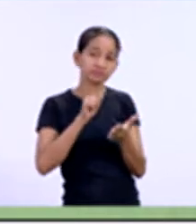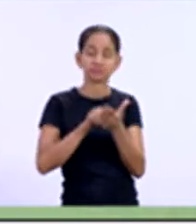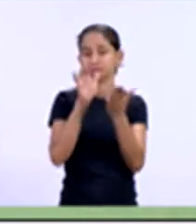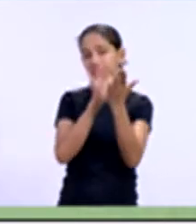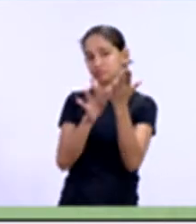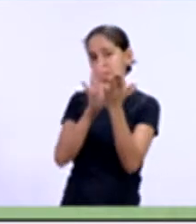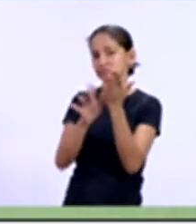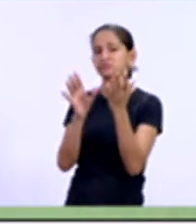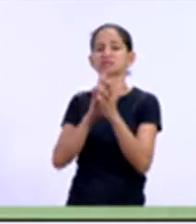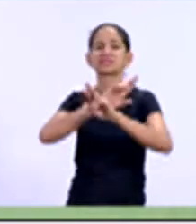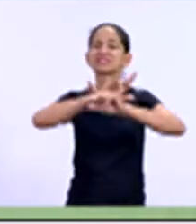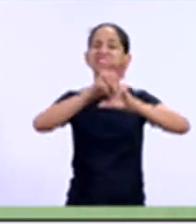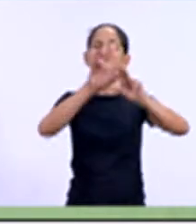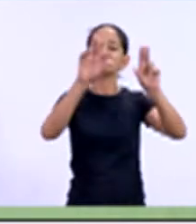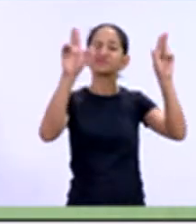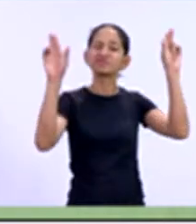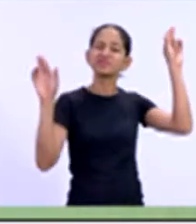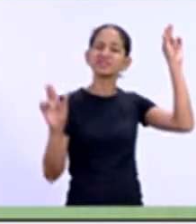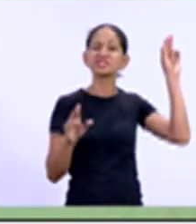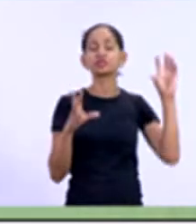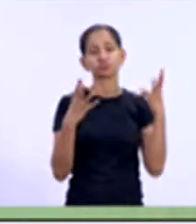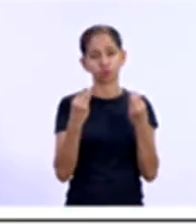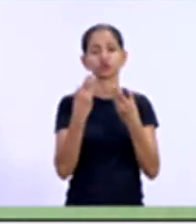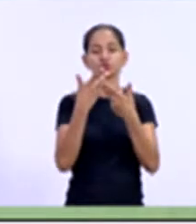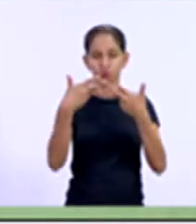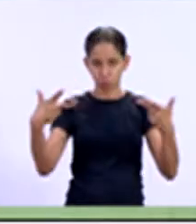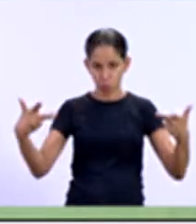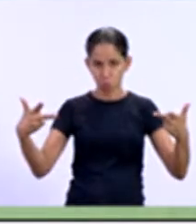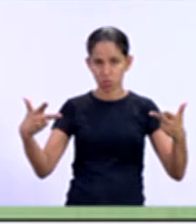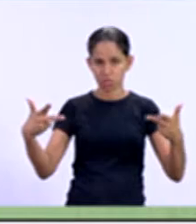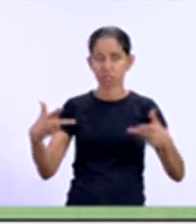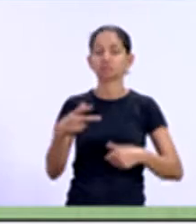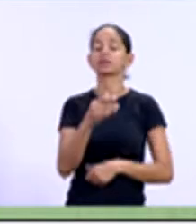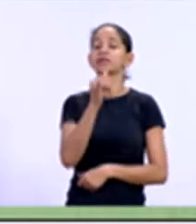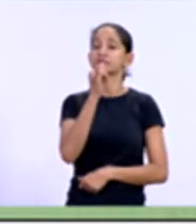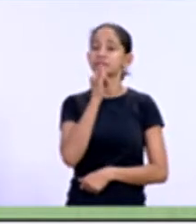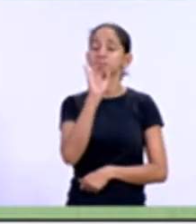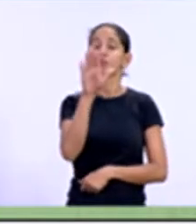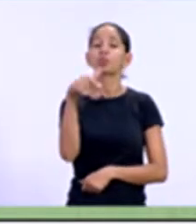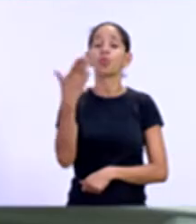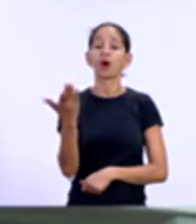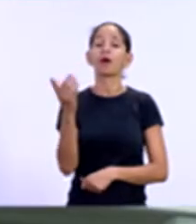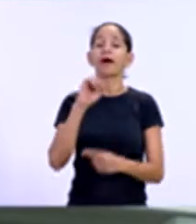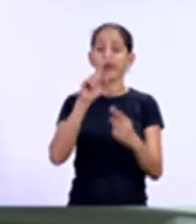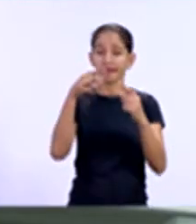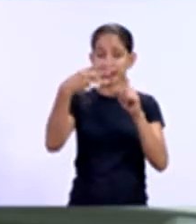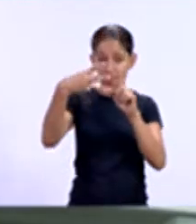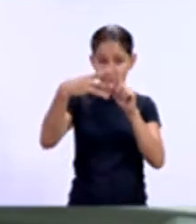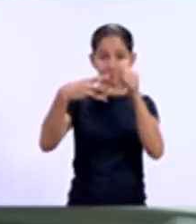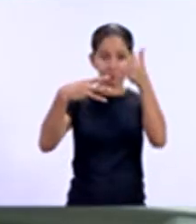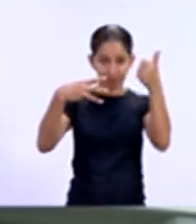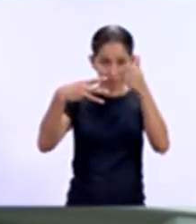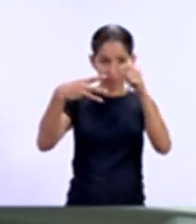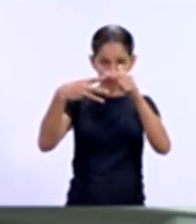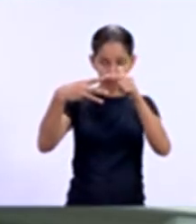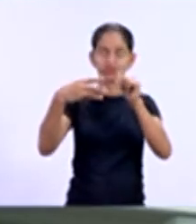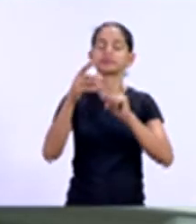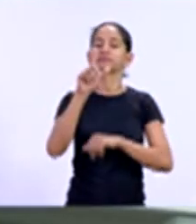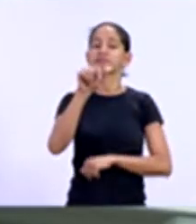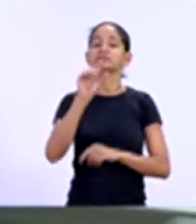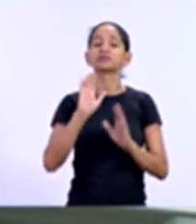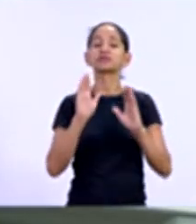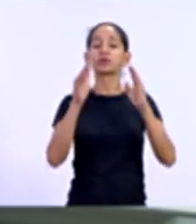tablet. Então, a metodologia e-learning é aquela em que a ênfase está